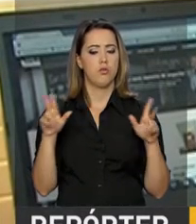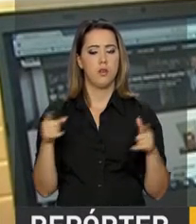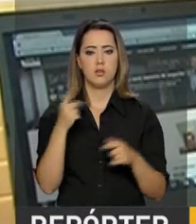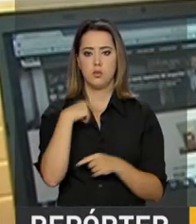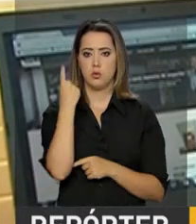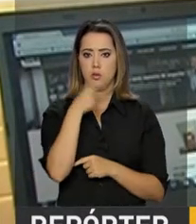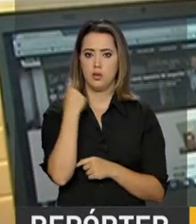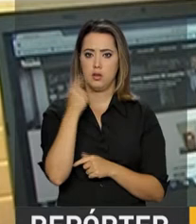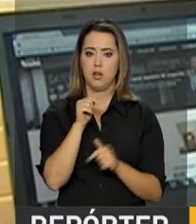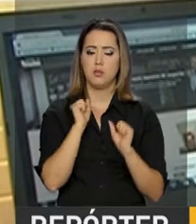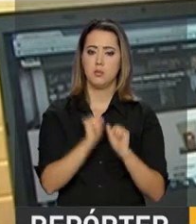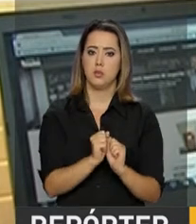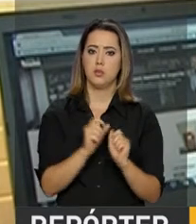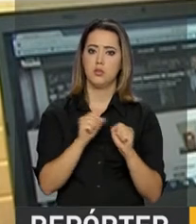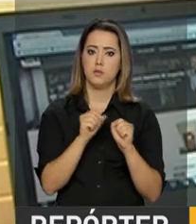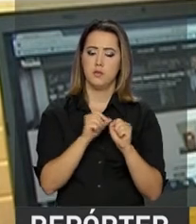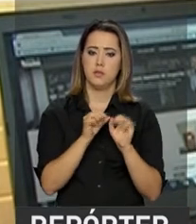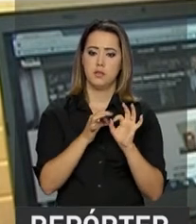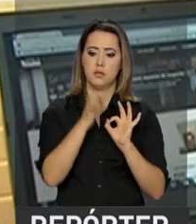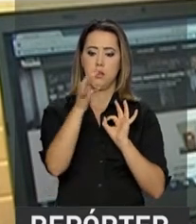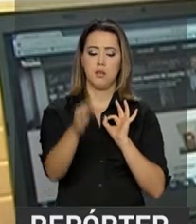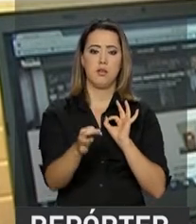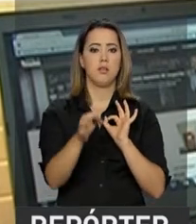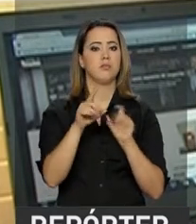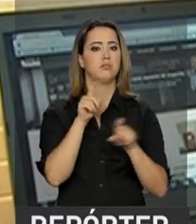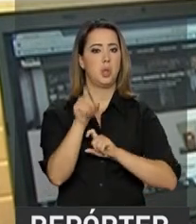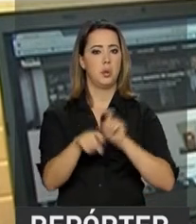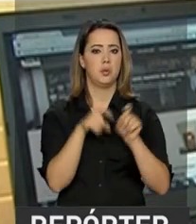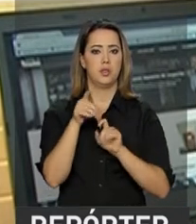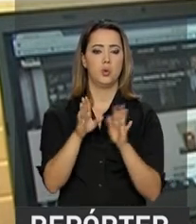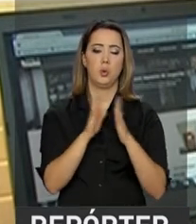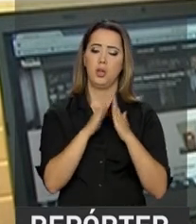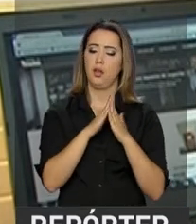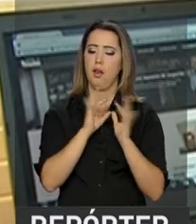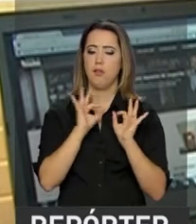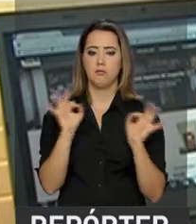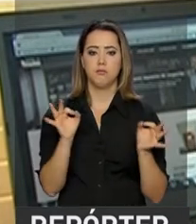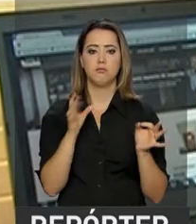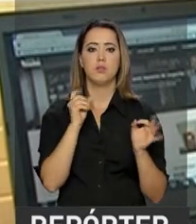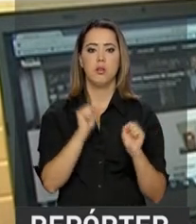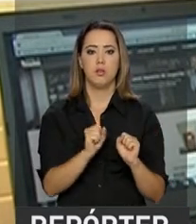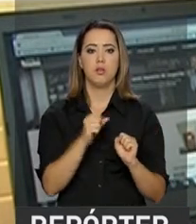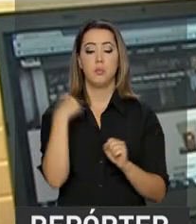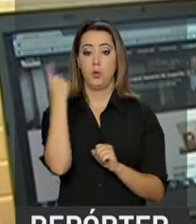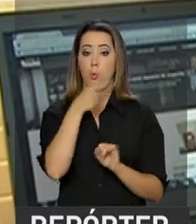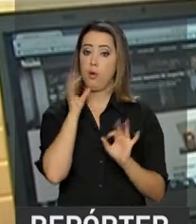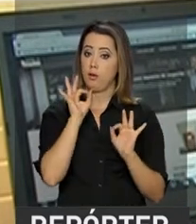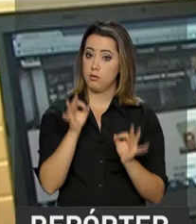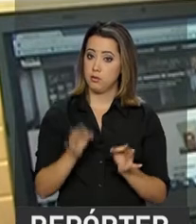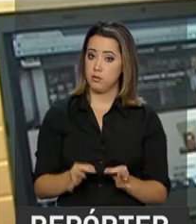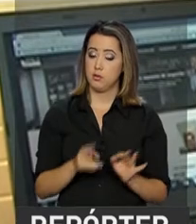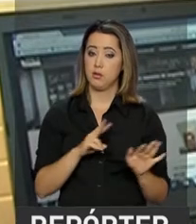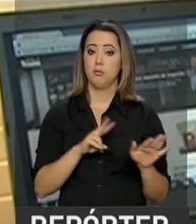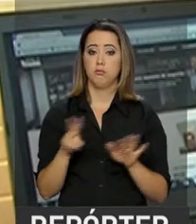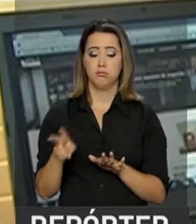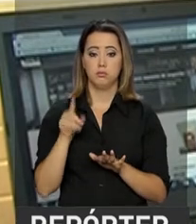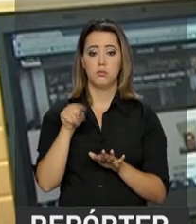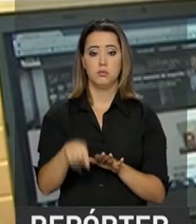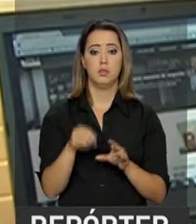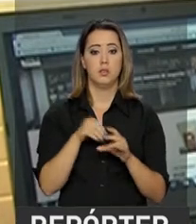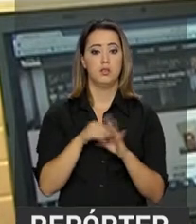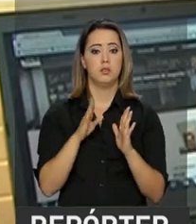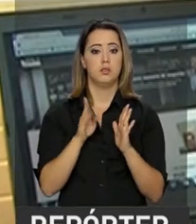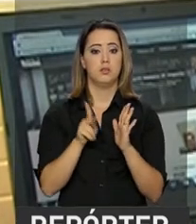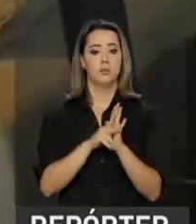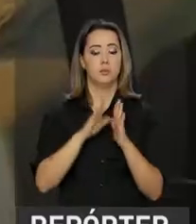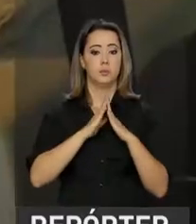fazer as minhas atividades à distância ficar em casa e poder cumprir o horário de trabalho dentro da minha